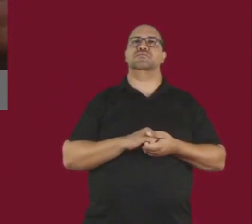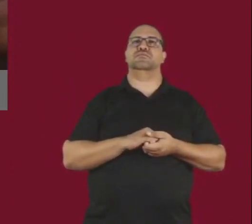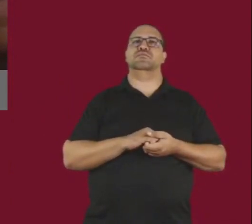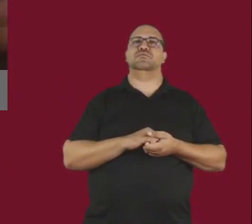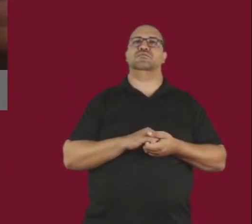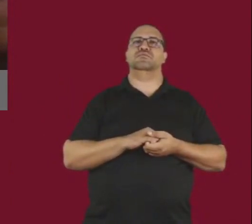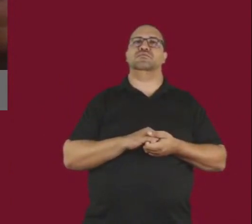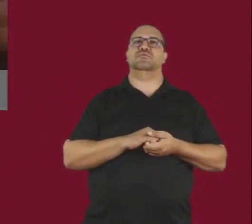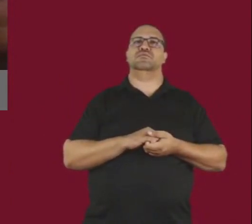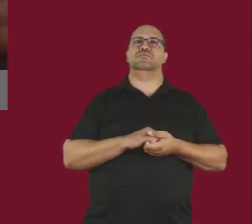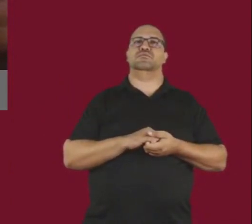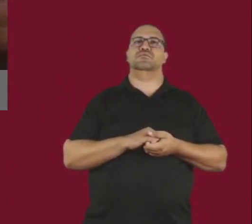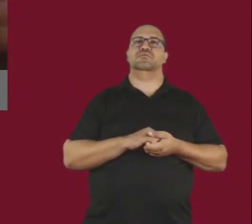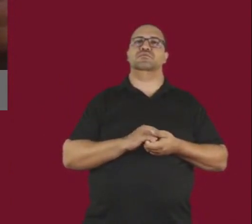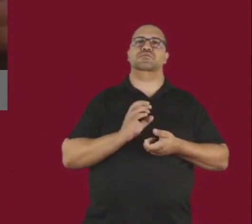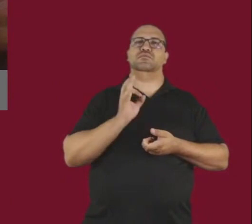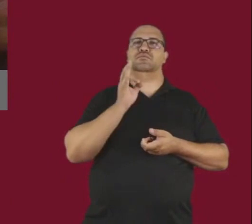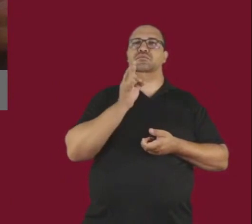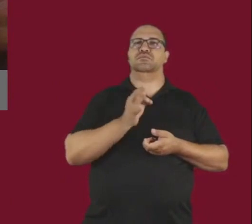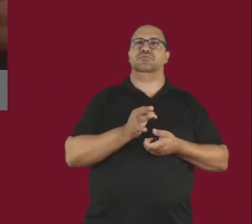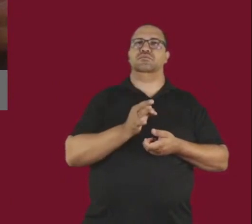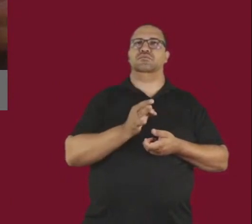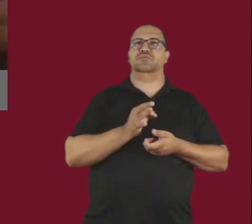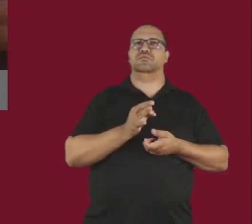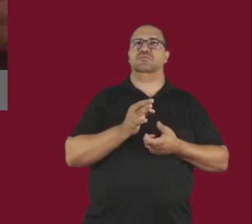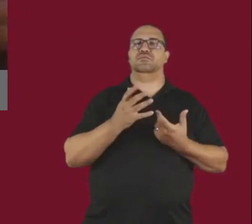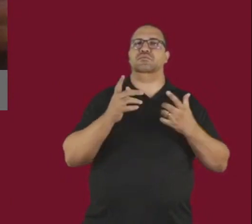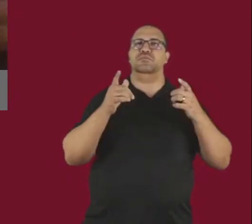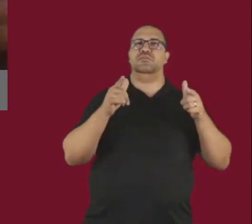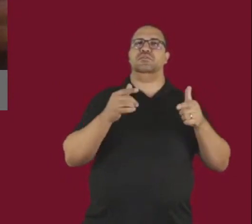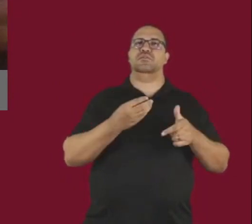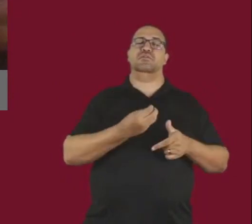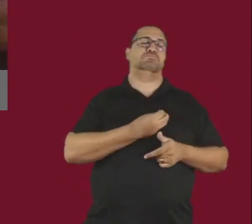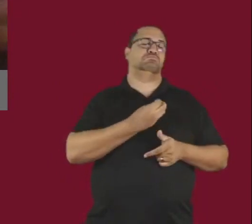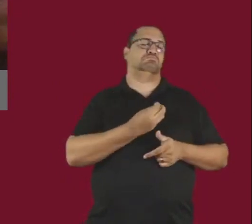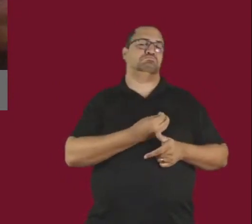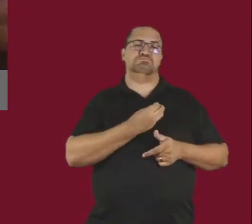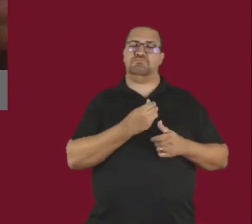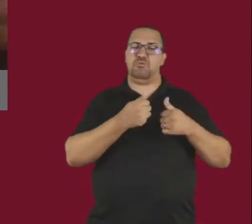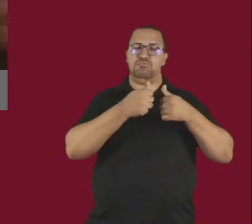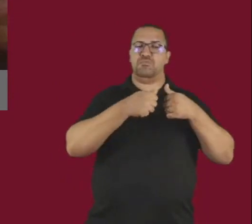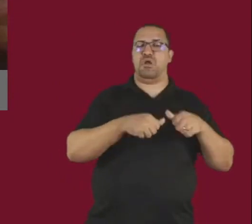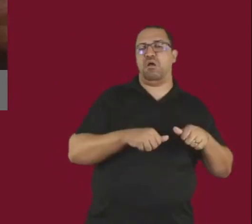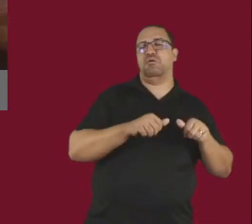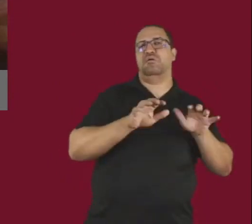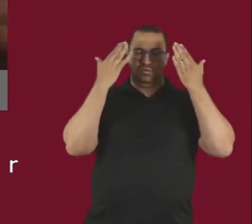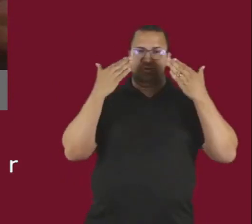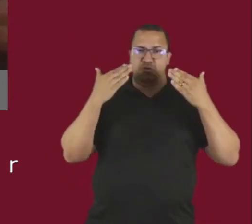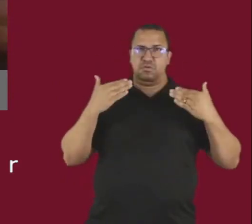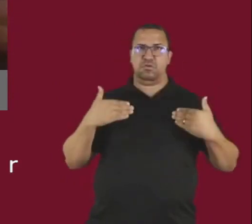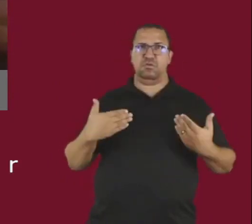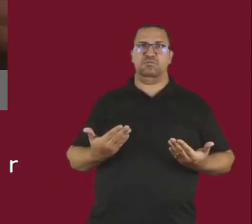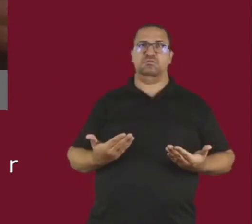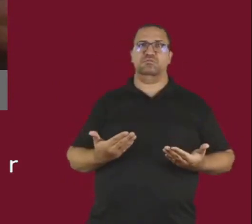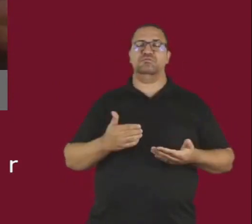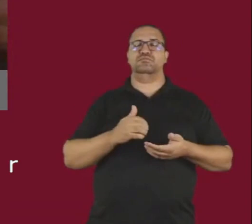Com essa certeza de que era o lugar onde eu deveria estar e que a gente precisa fazer as mudanças com o corpo.